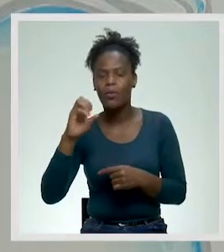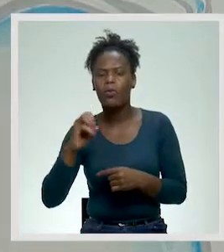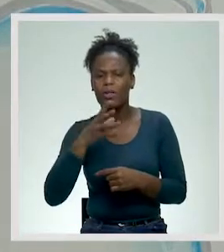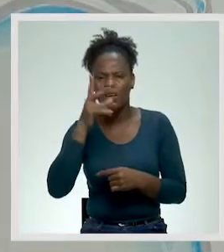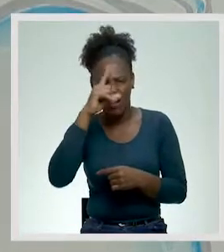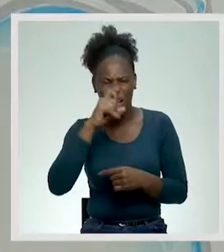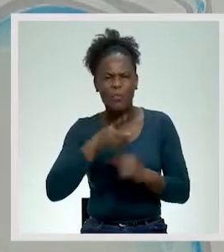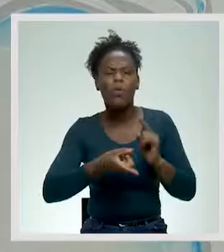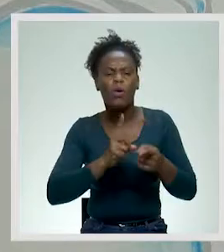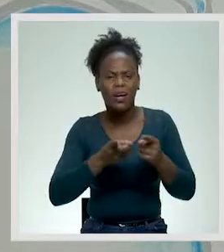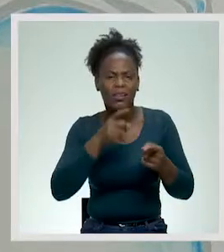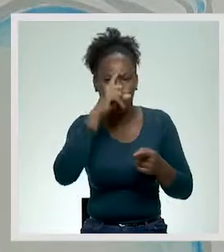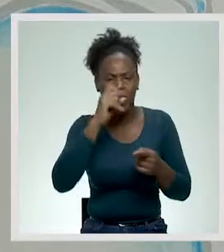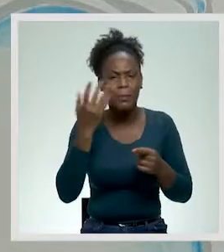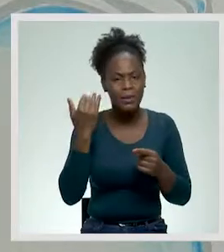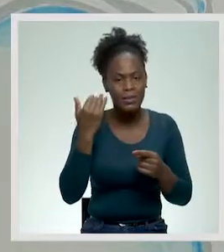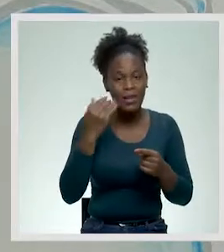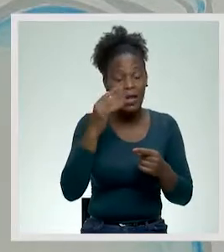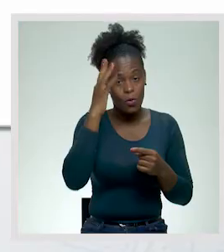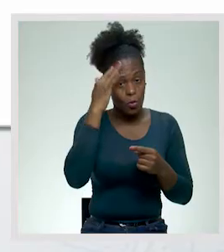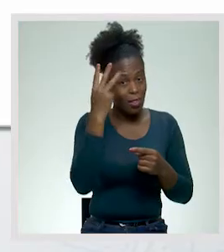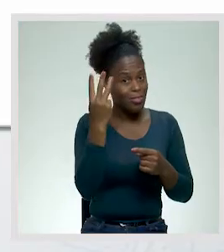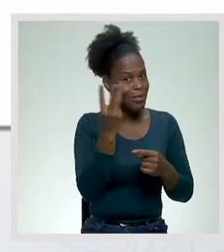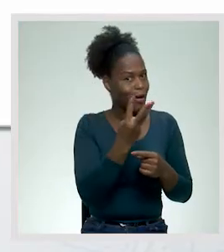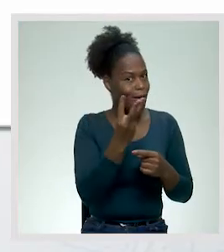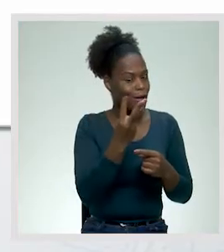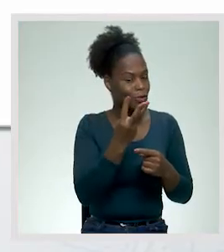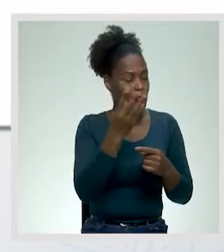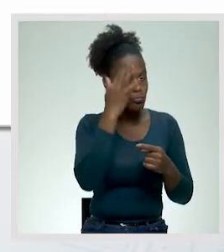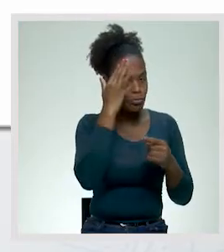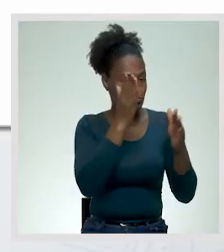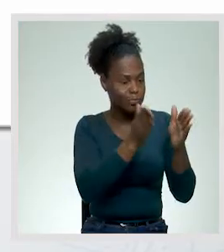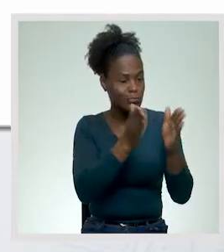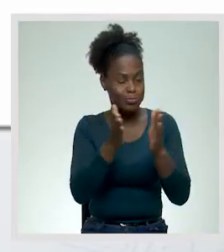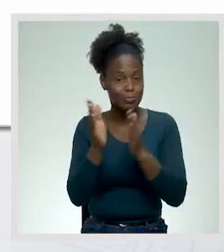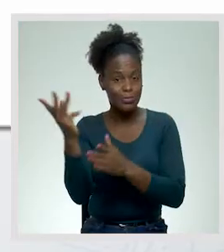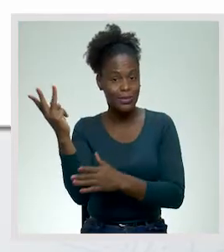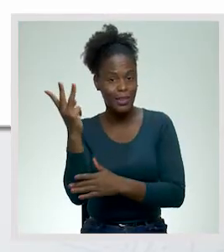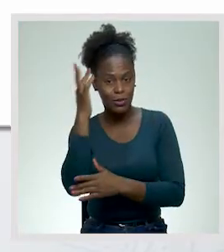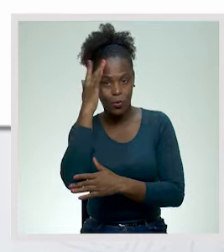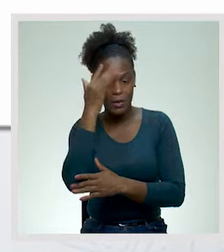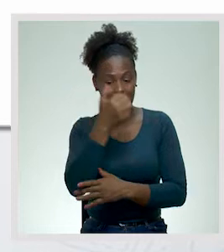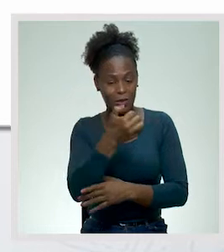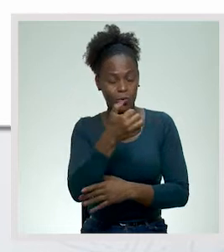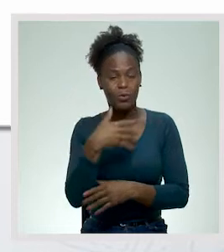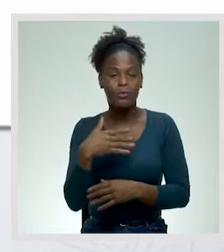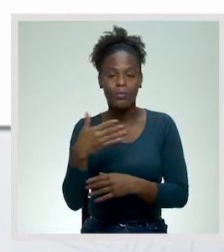Vocês lembram? 3 números. Verificar se os números 5, 12,